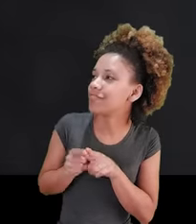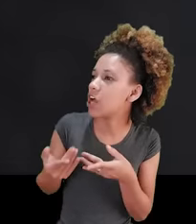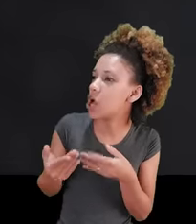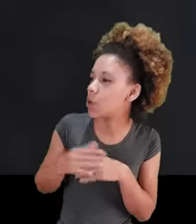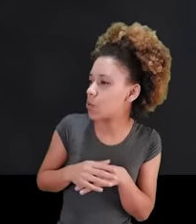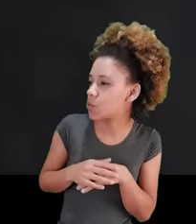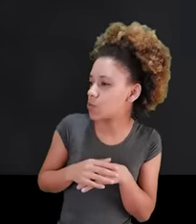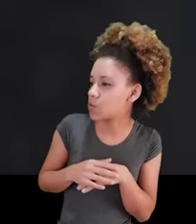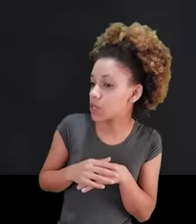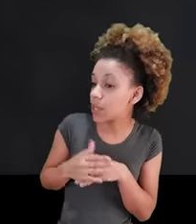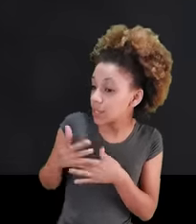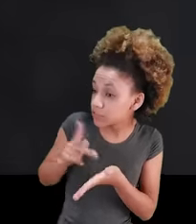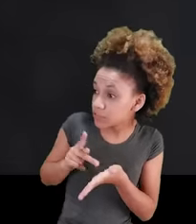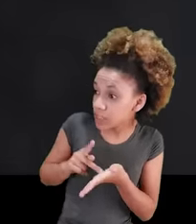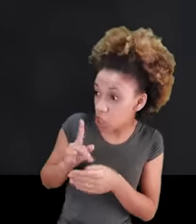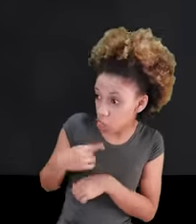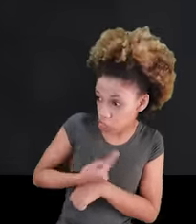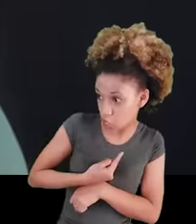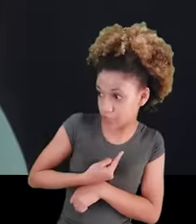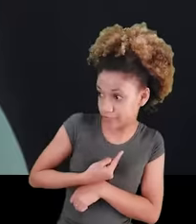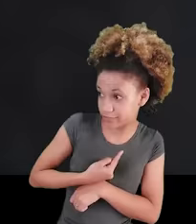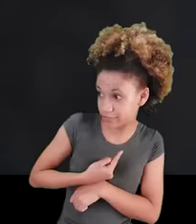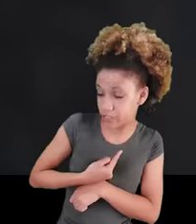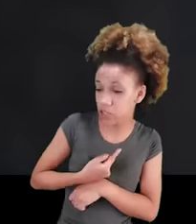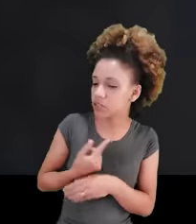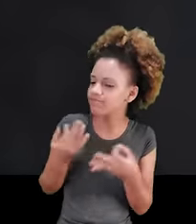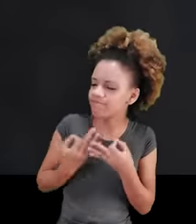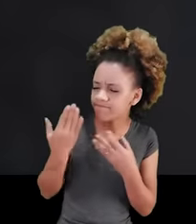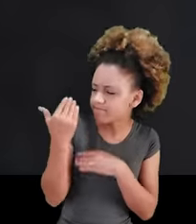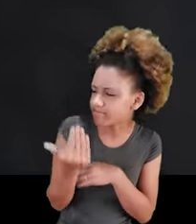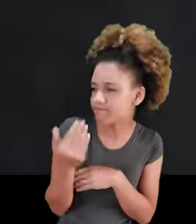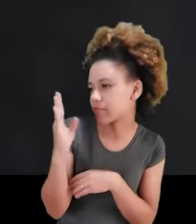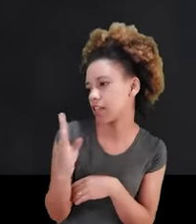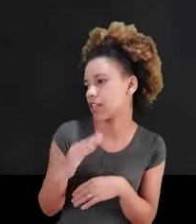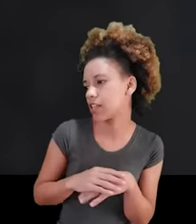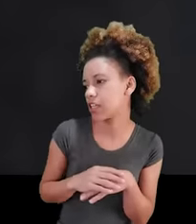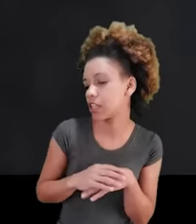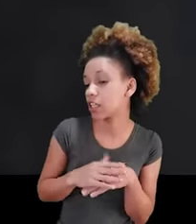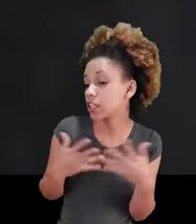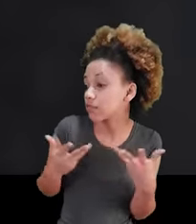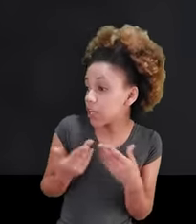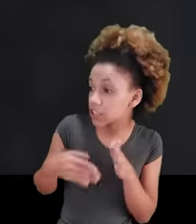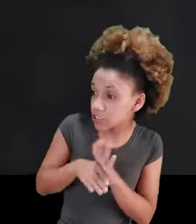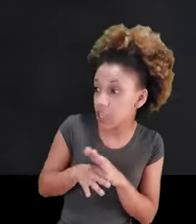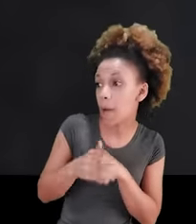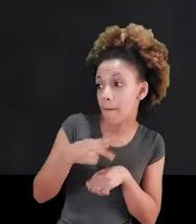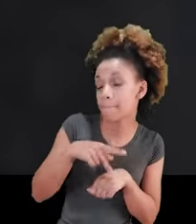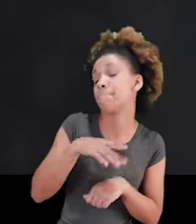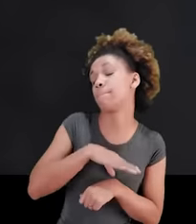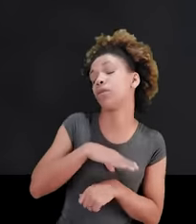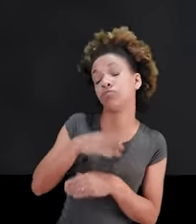e com os valores certos. E isso é raro às vezes no nosso meio, sim, porque tu és um gajo com muito sucesso no Brasil e todo o sucesso que tens cá em Portugal é mérito